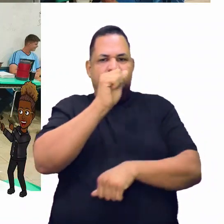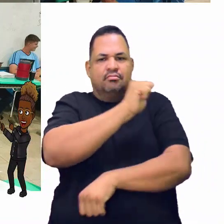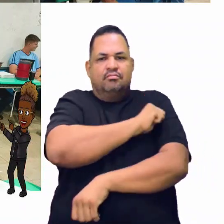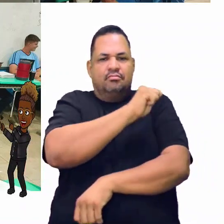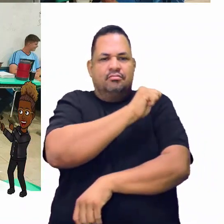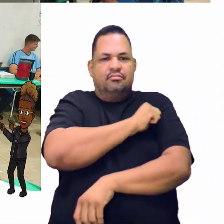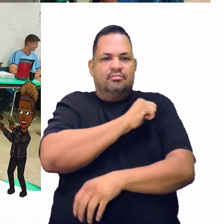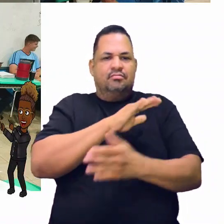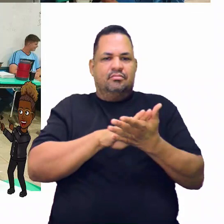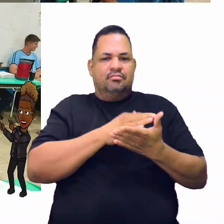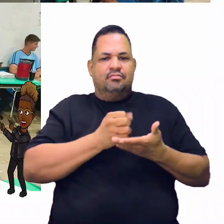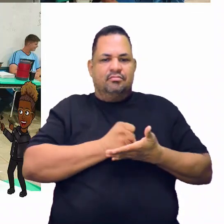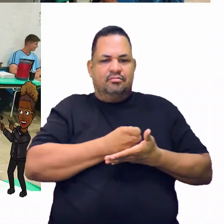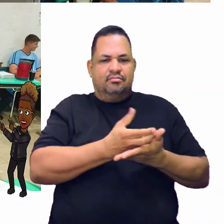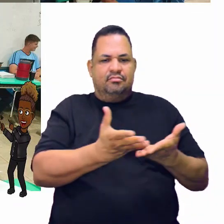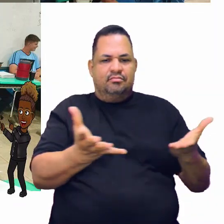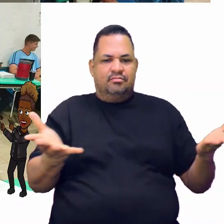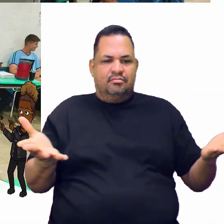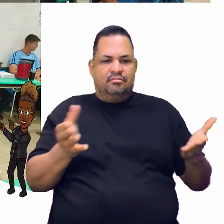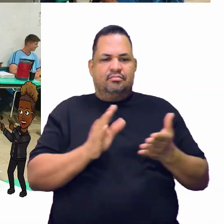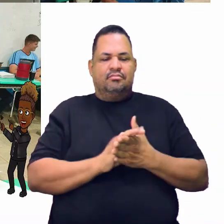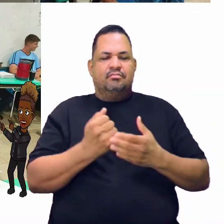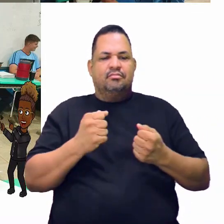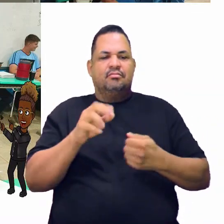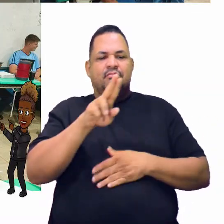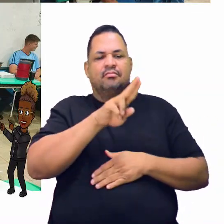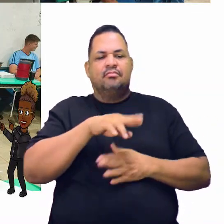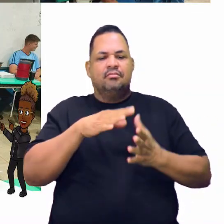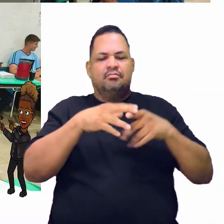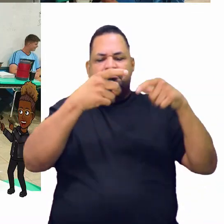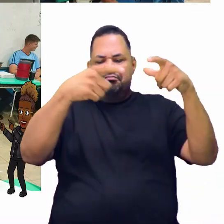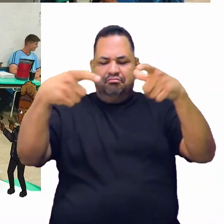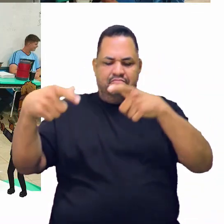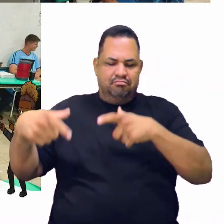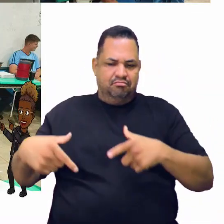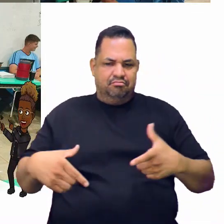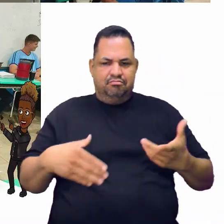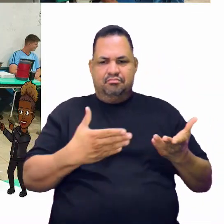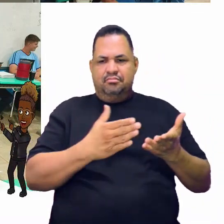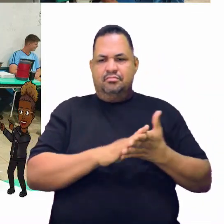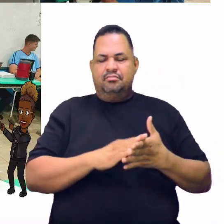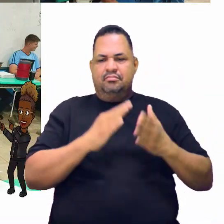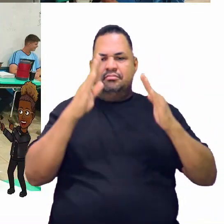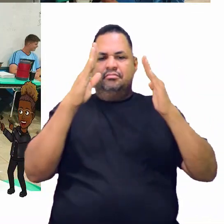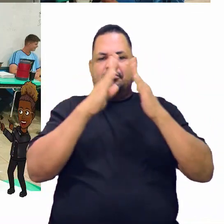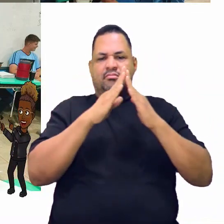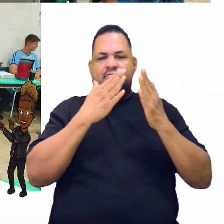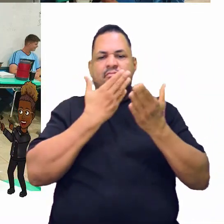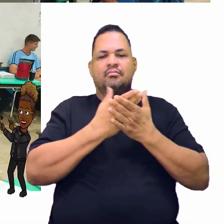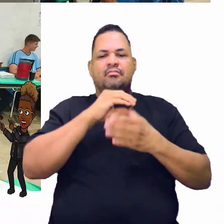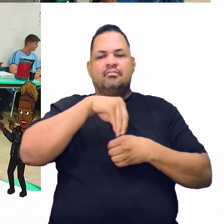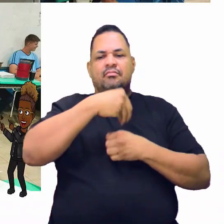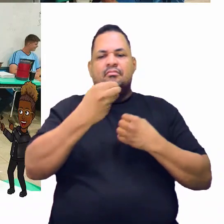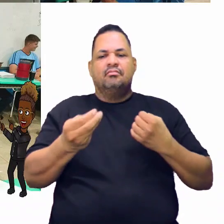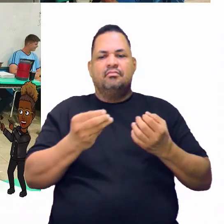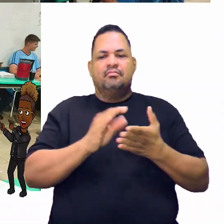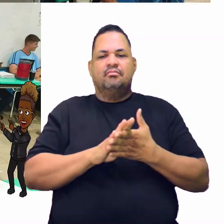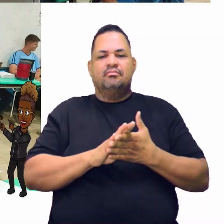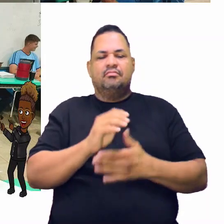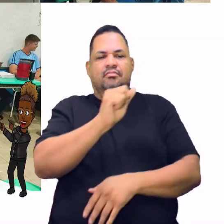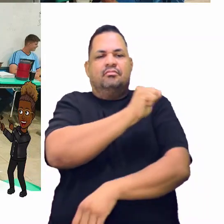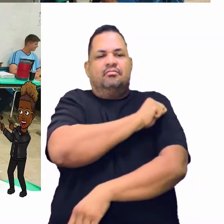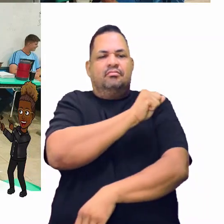ó, eles deixam bem espalhado. Pode usar o pátio, né? A lateral da escola, né? A parte externa. Deixa o